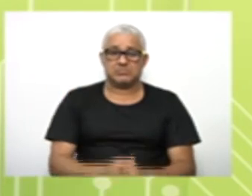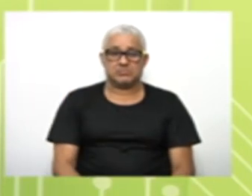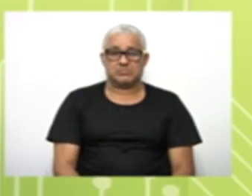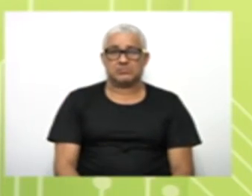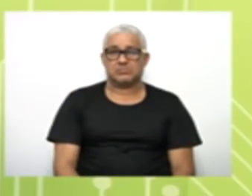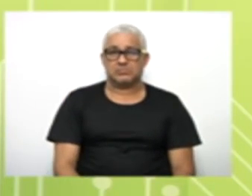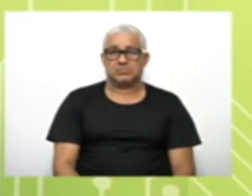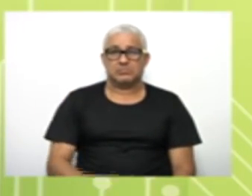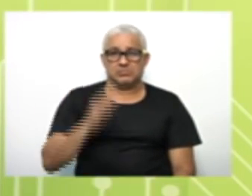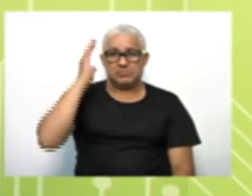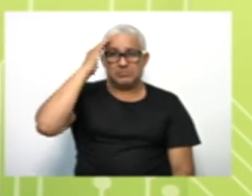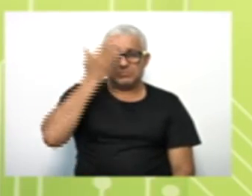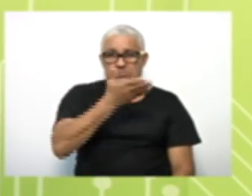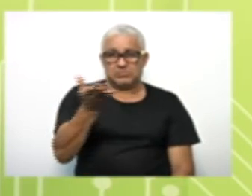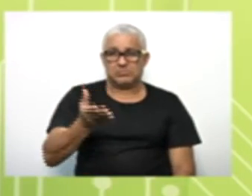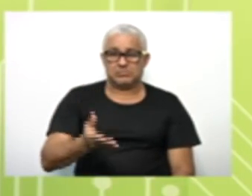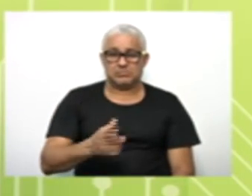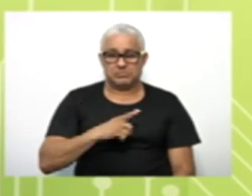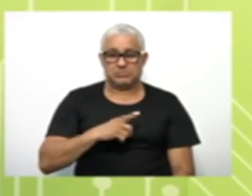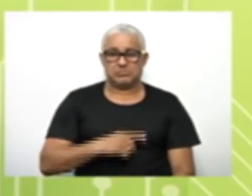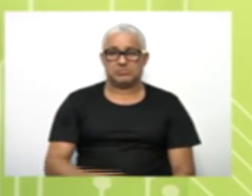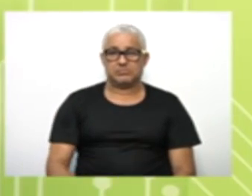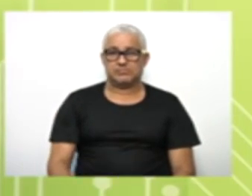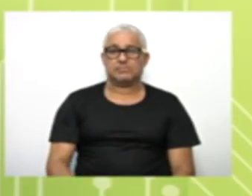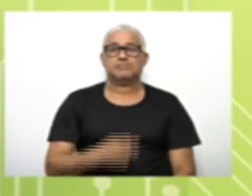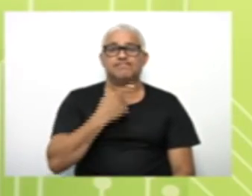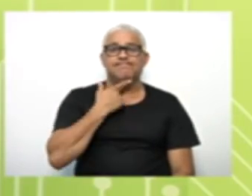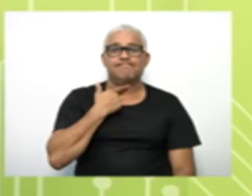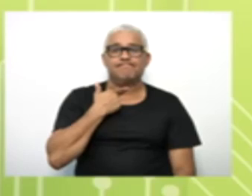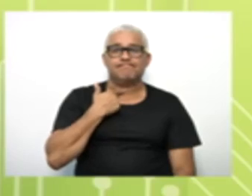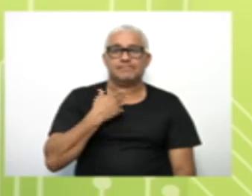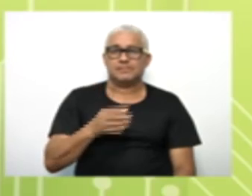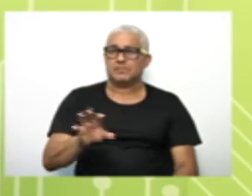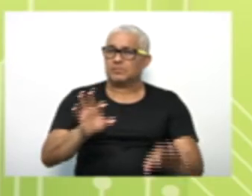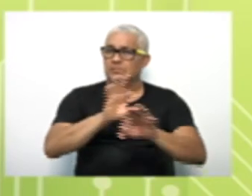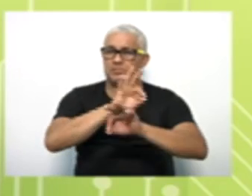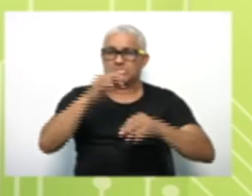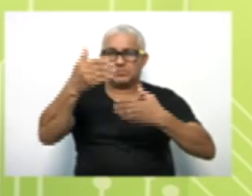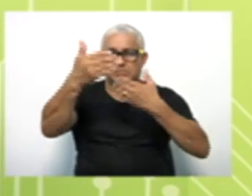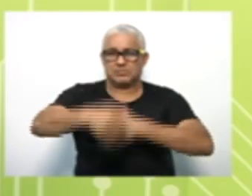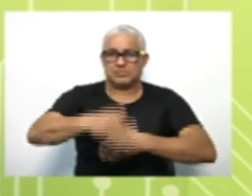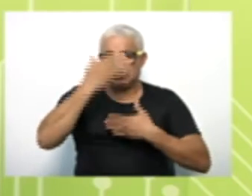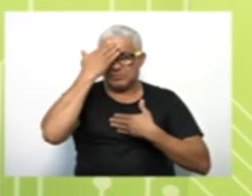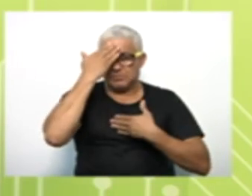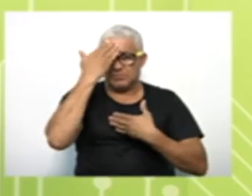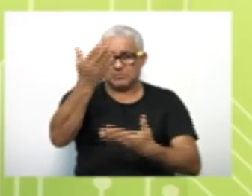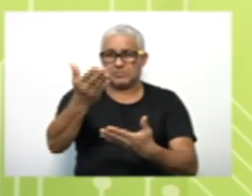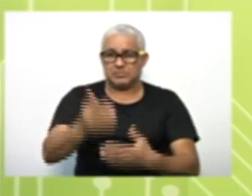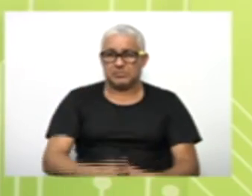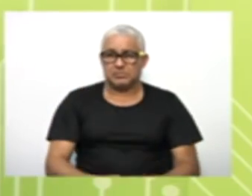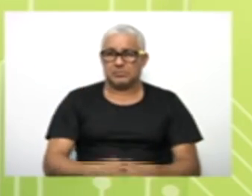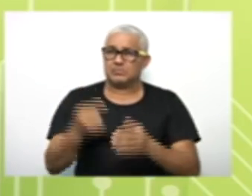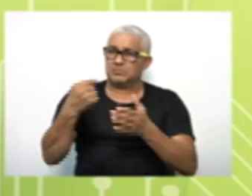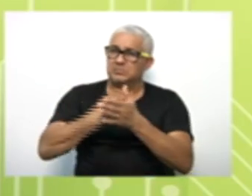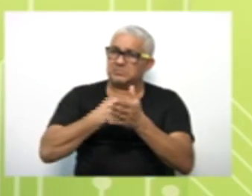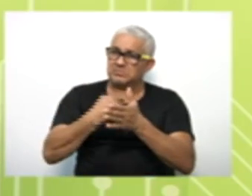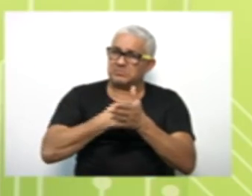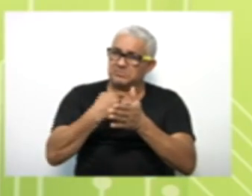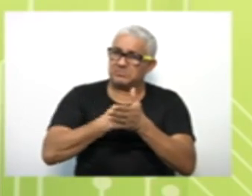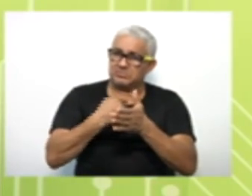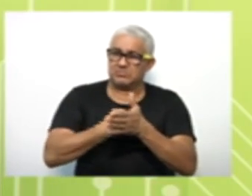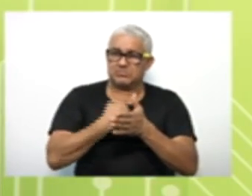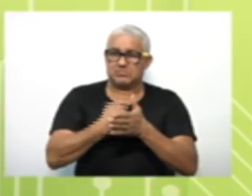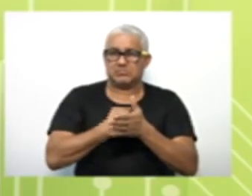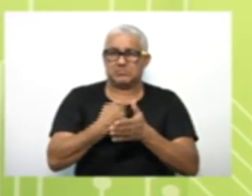ao entendimento que vocês tiveram. Desejo uma excelente avaliação a todos. Obrigado pelos questionamentos em nossas aulas